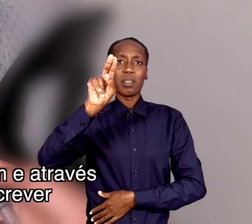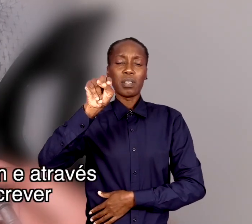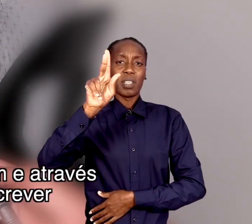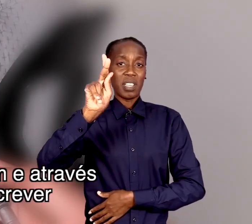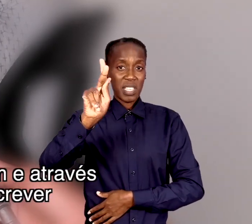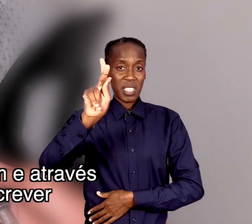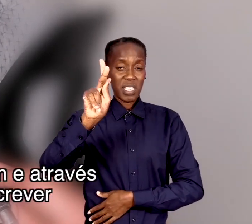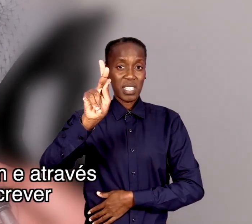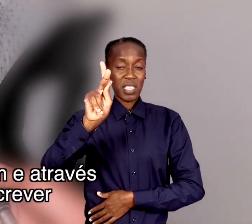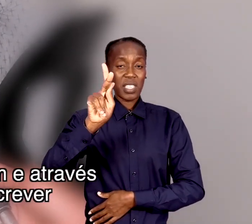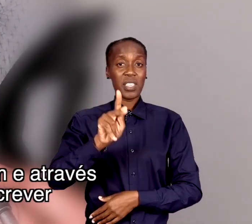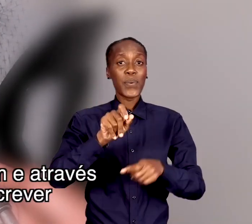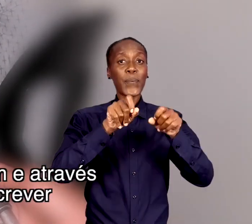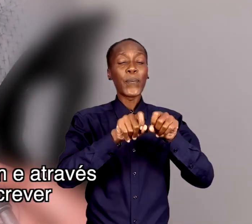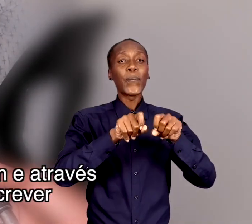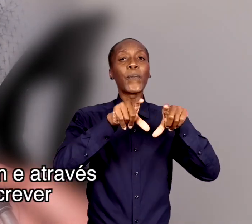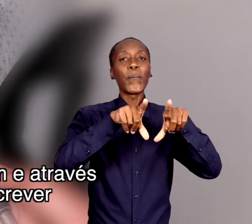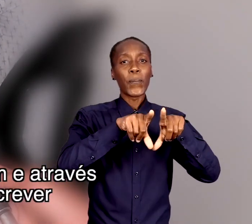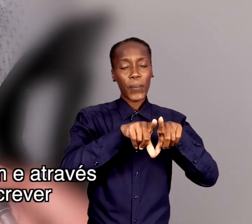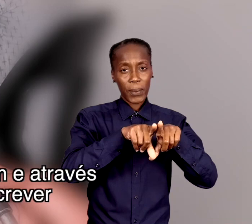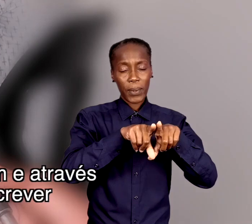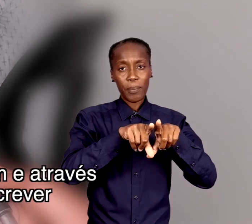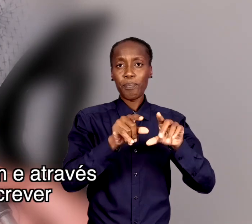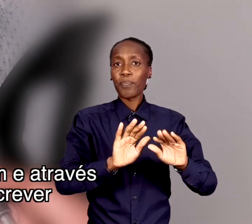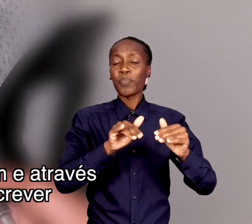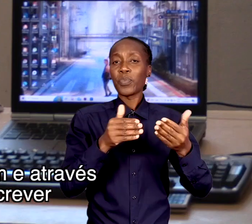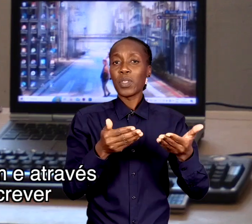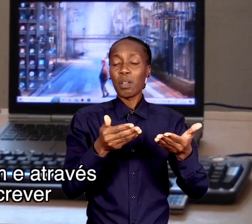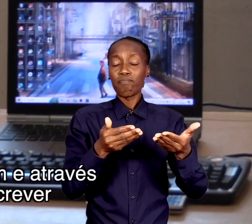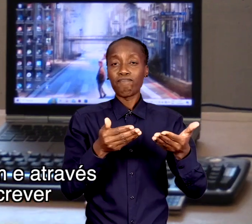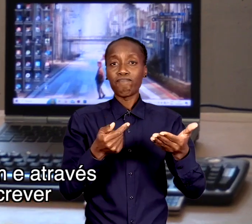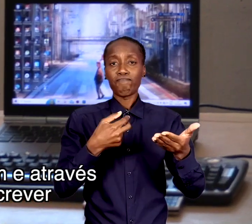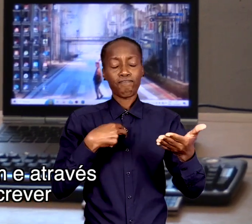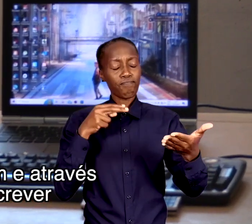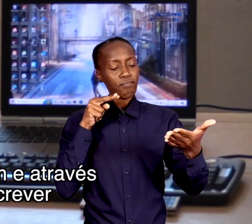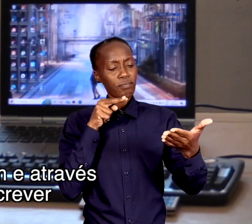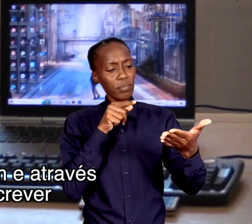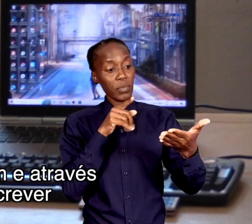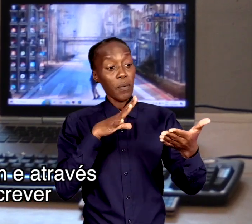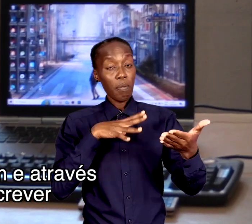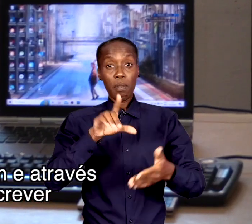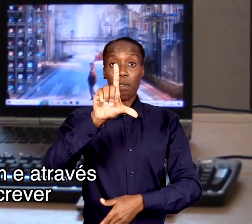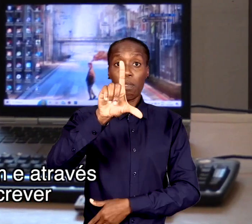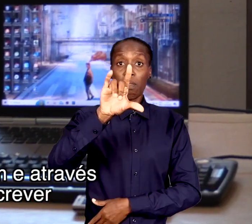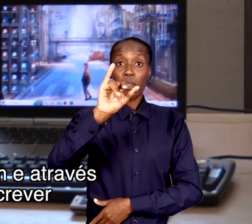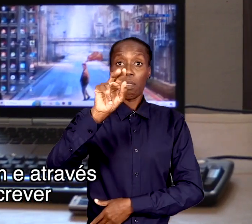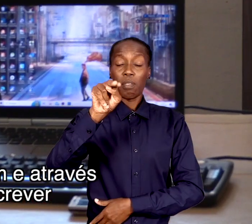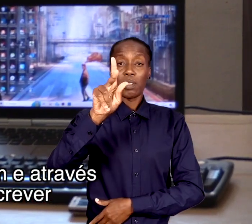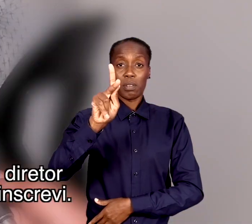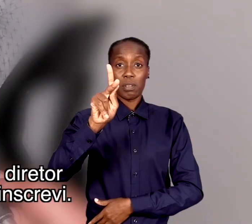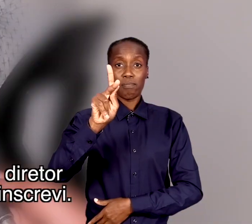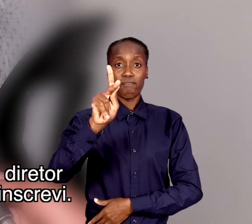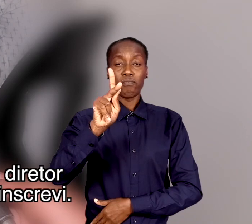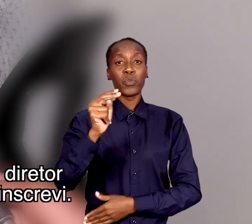uma outra nossa colega, posso dizer assim. E através daquele link eu pude